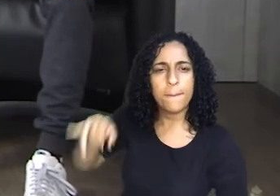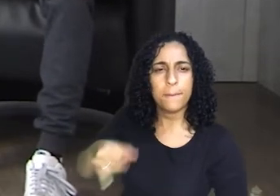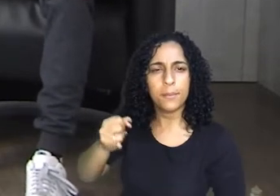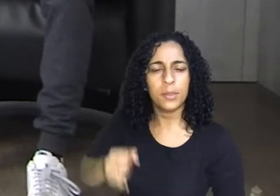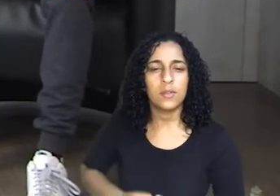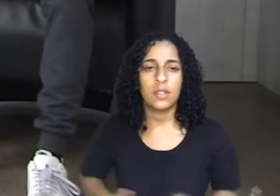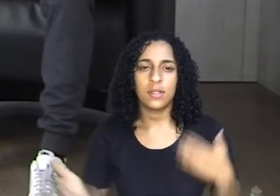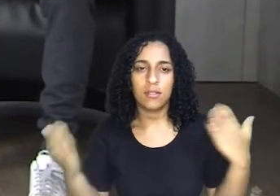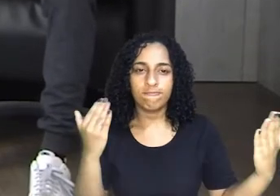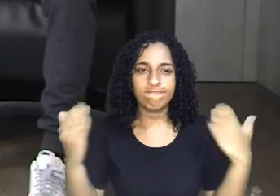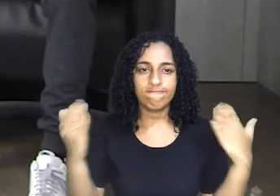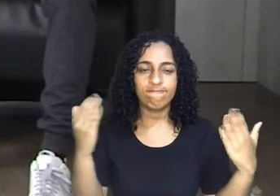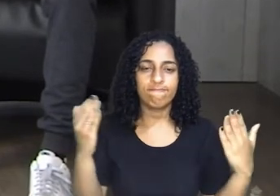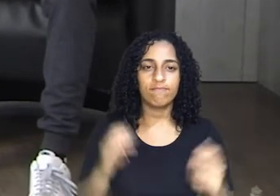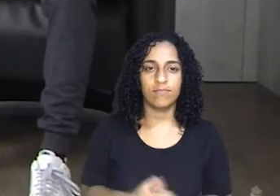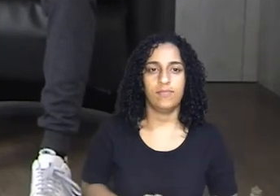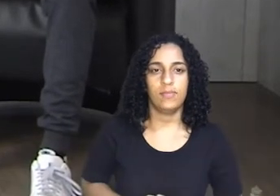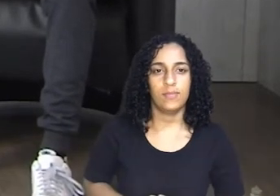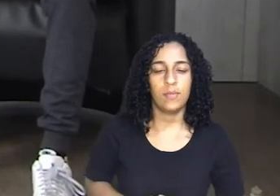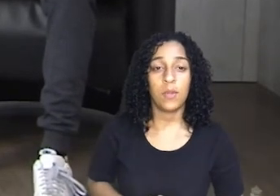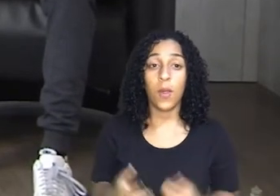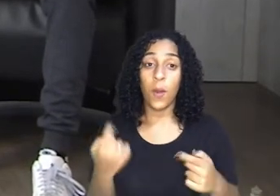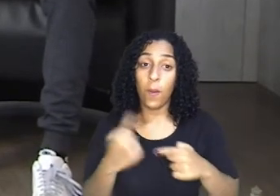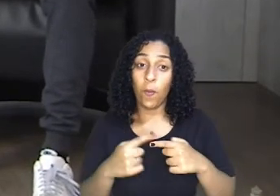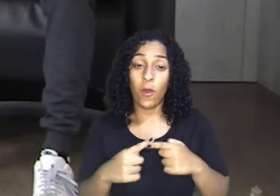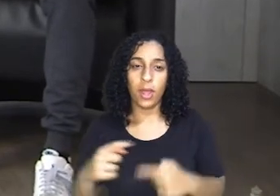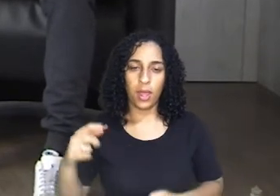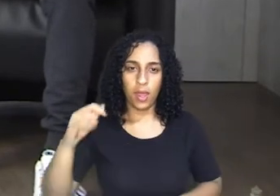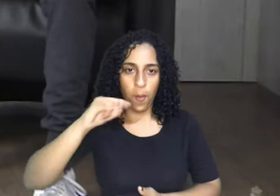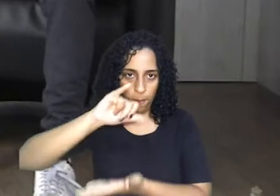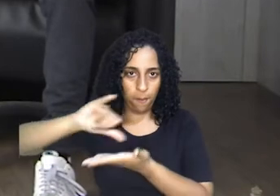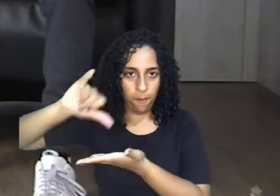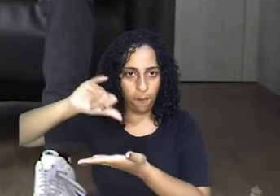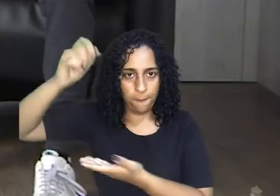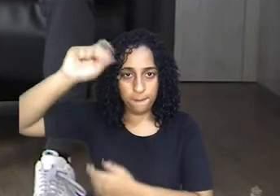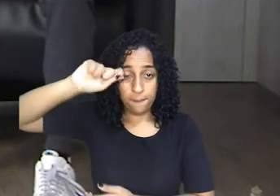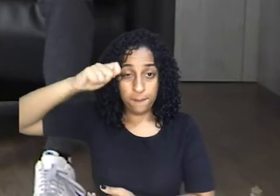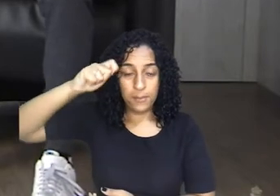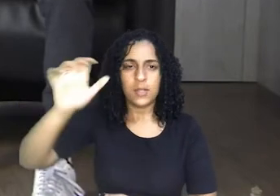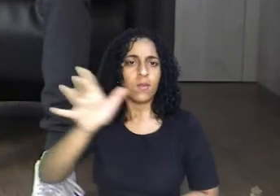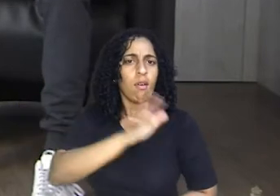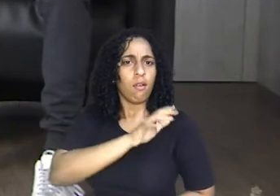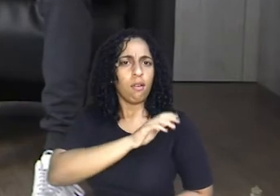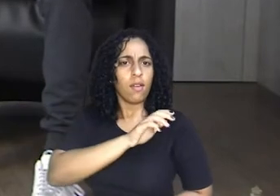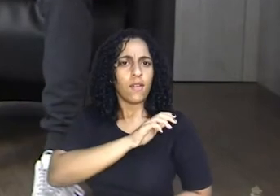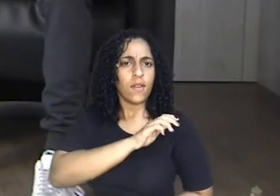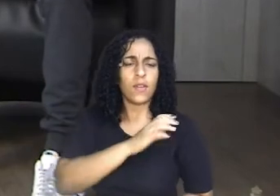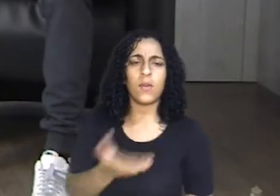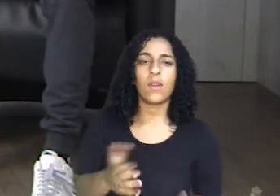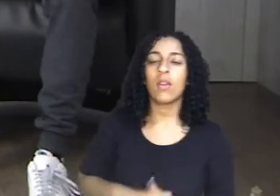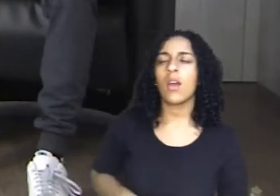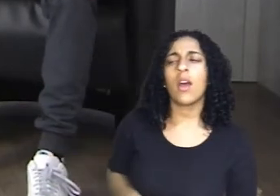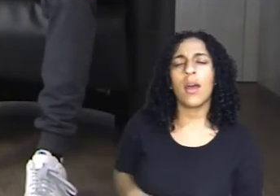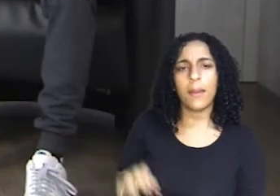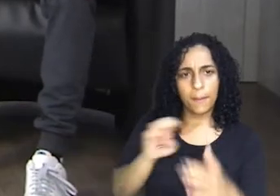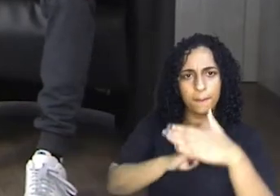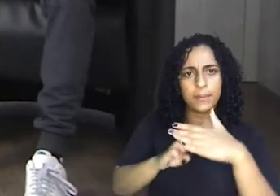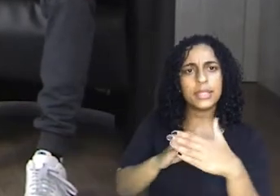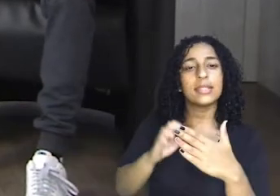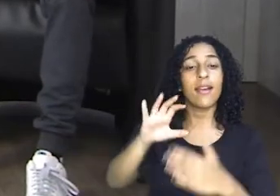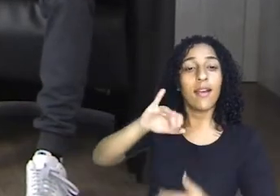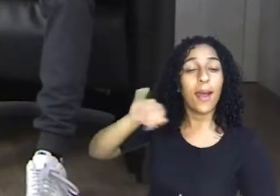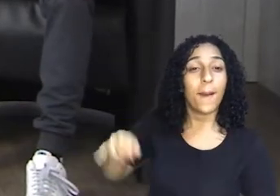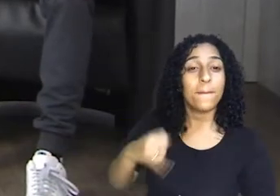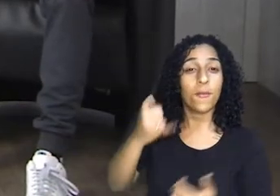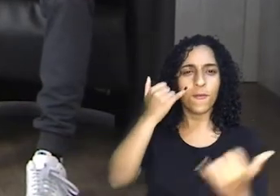interessante de onde que aconteceu o petróleo é uma riqueza né então de onde que elas tiram de onde que ela extrai essa riqueza é